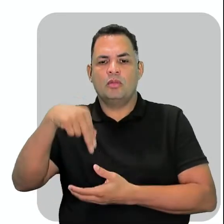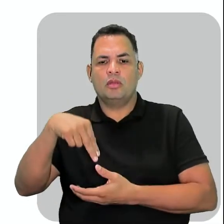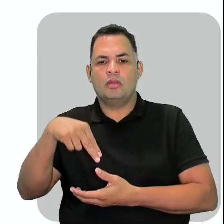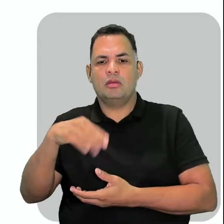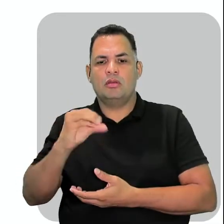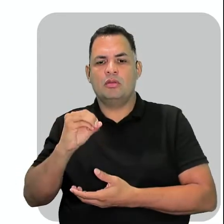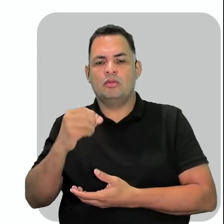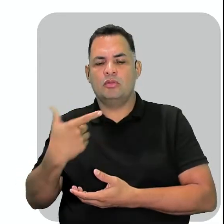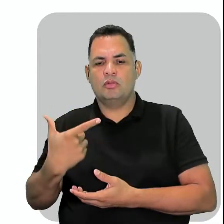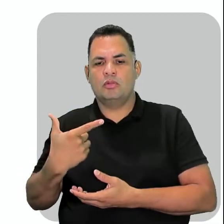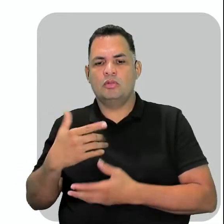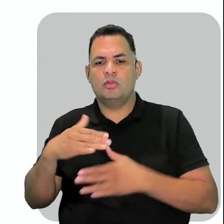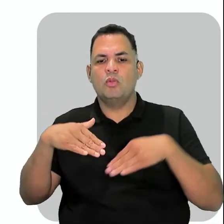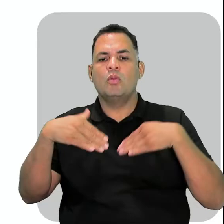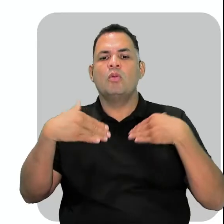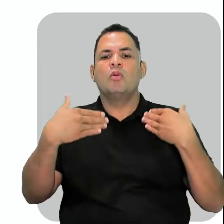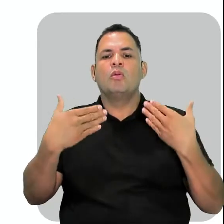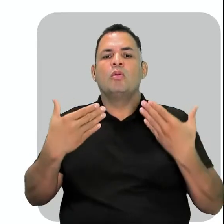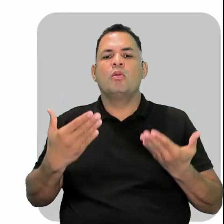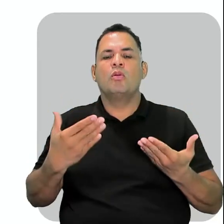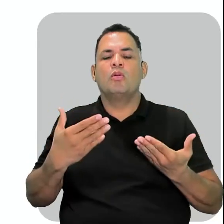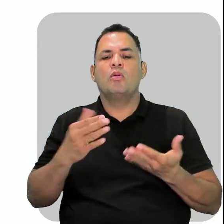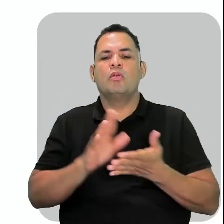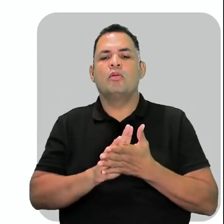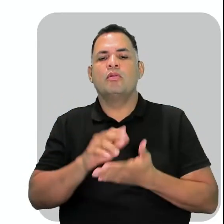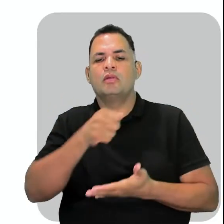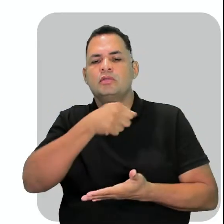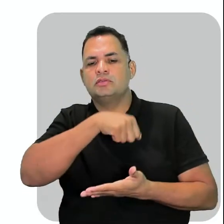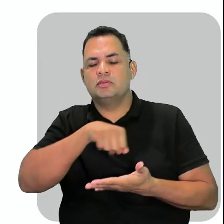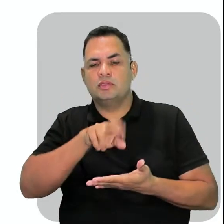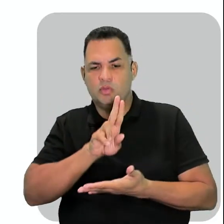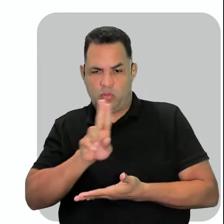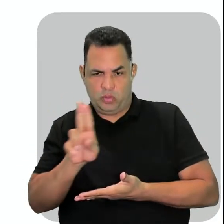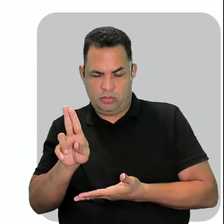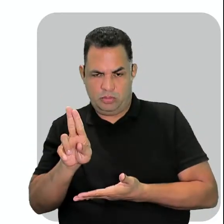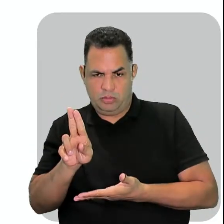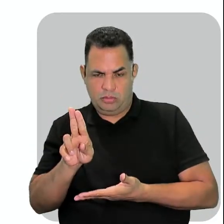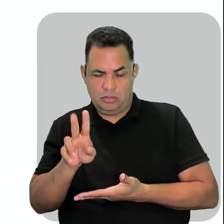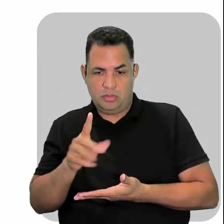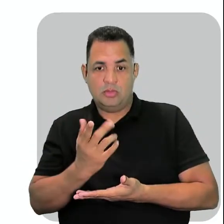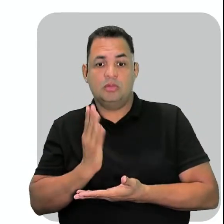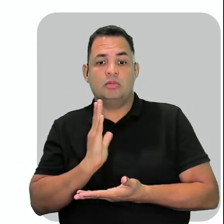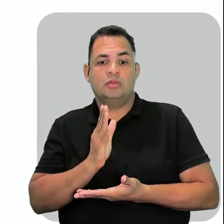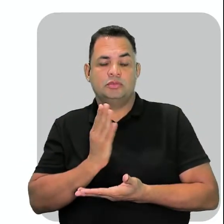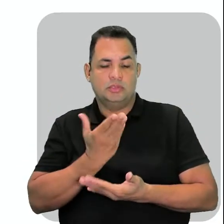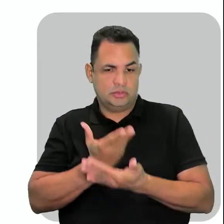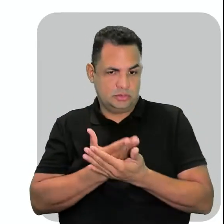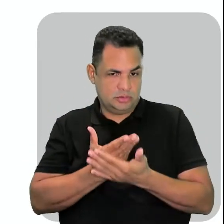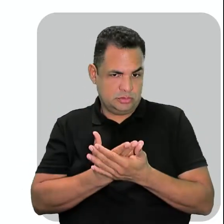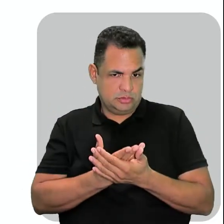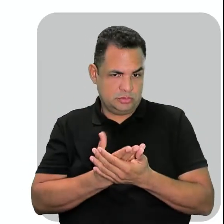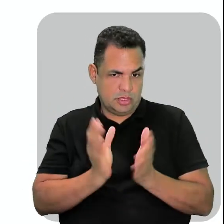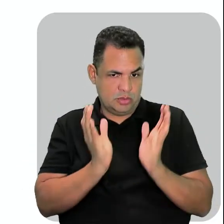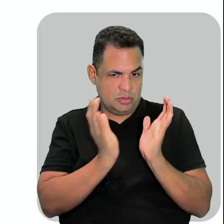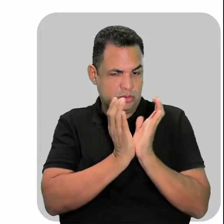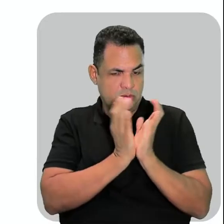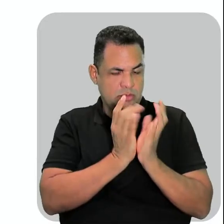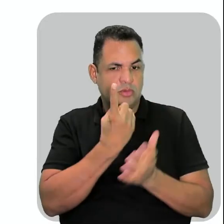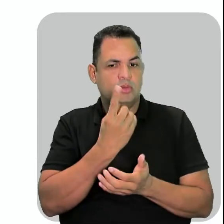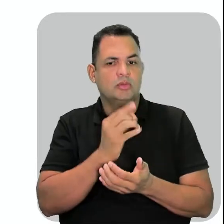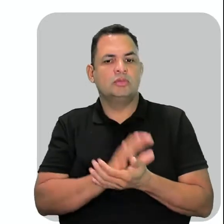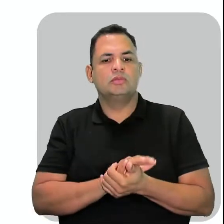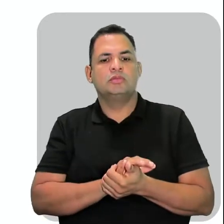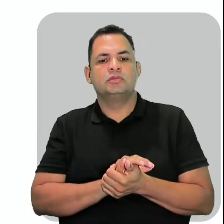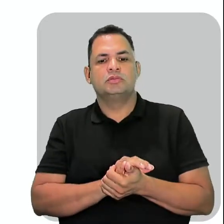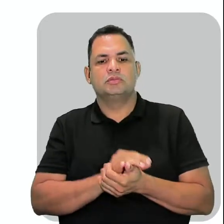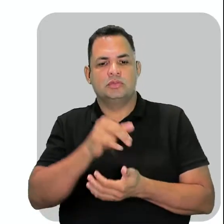nitro. Quando a gente vai dar nome para um composto desse, nós vimos na unidade 1, o que a gente faz? Coloca